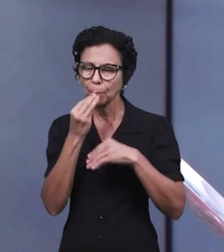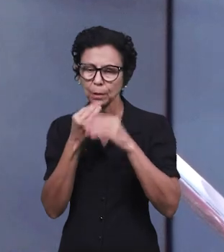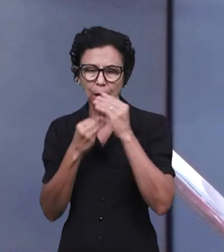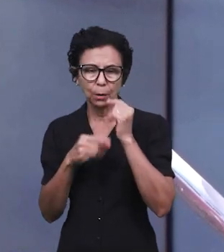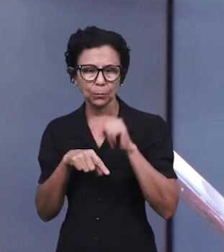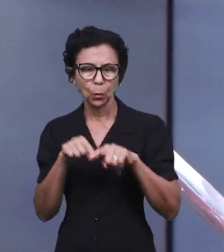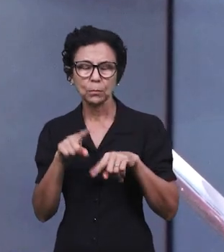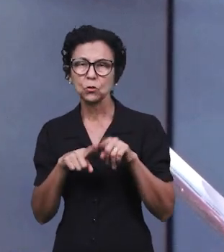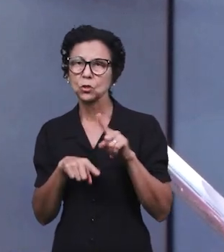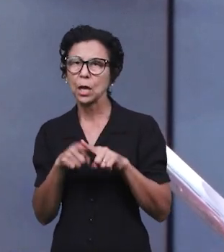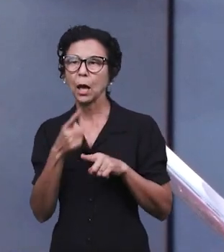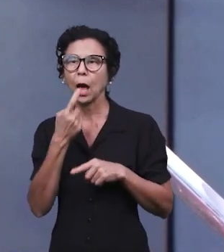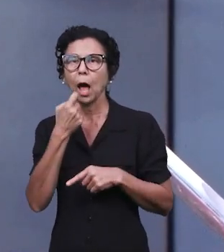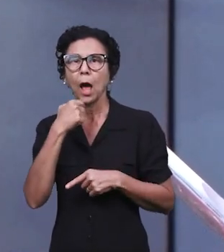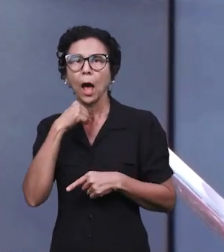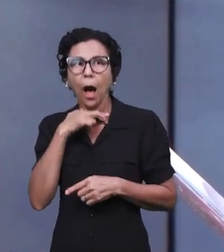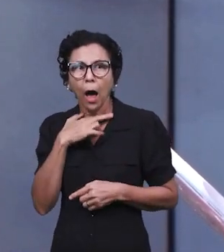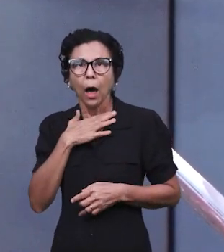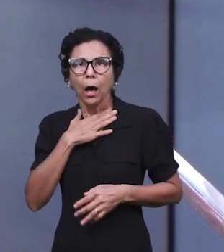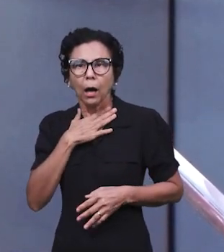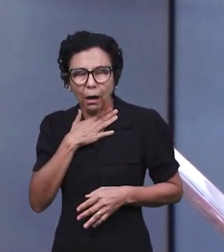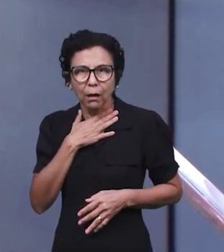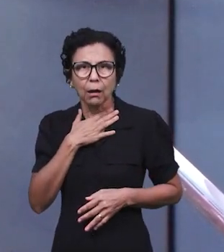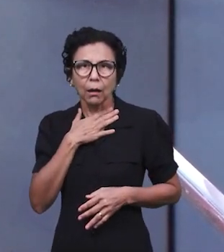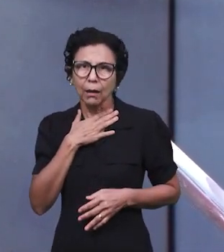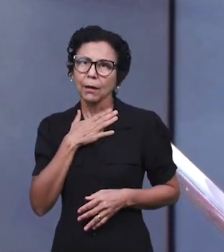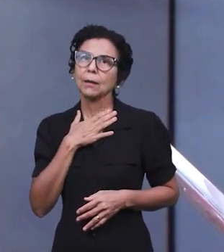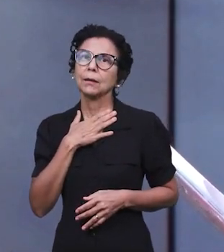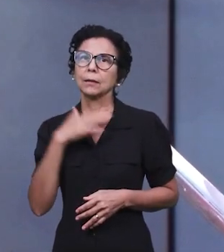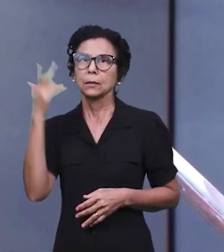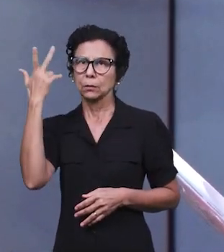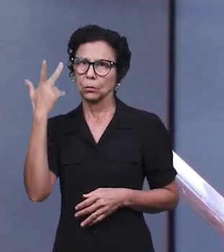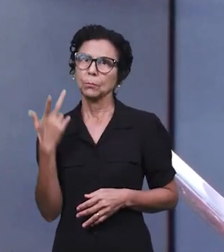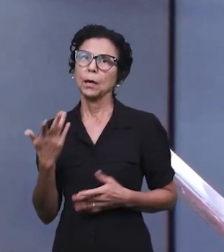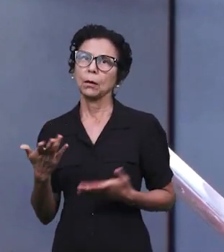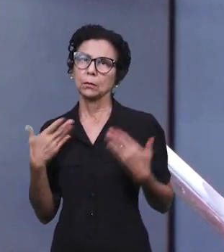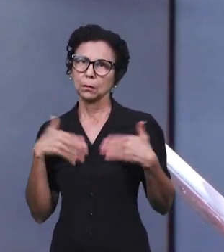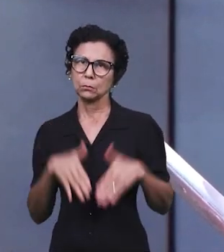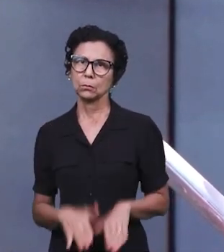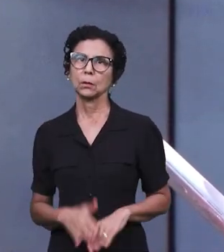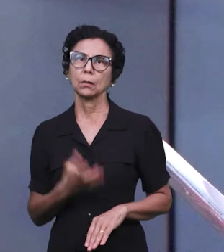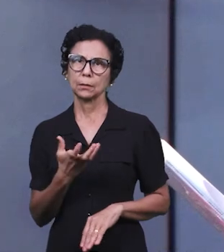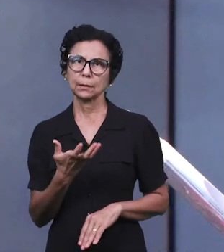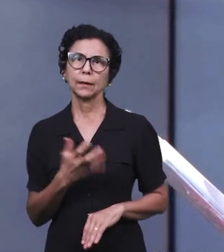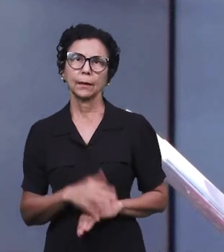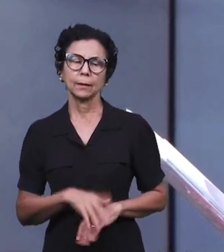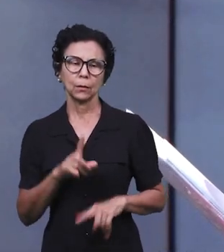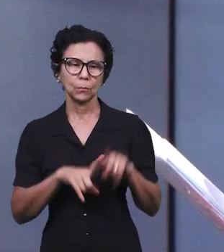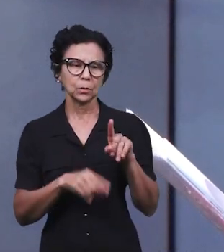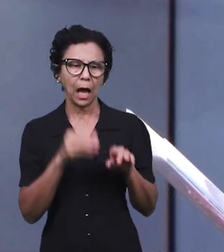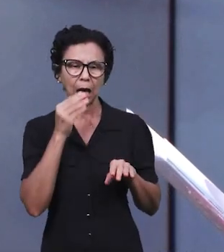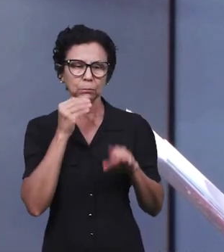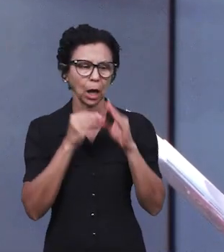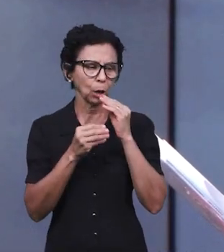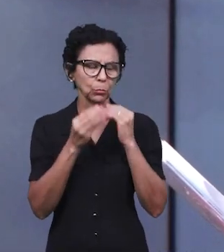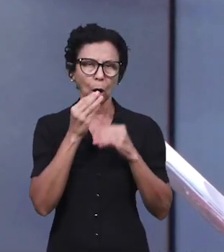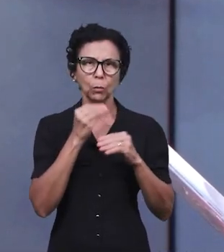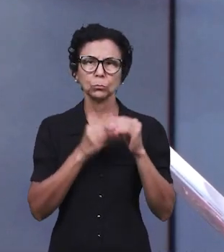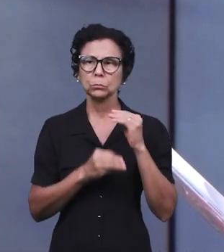tem essa tendência de colocar objetos na boca. Então aí pode ter um objeto que coloca na